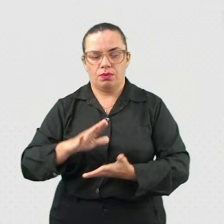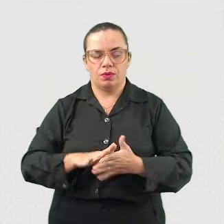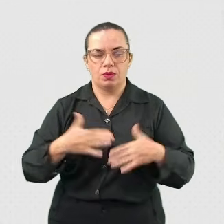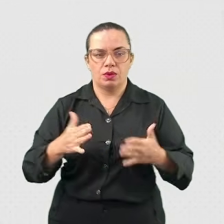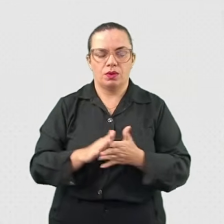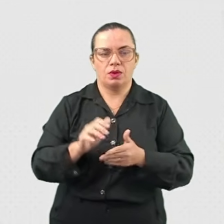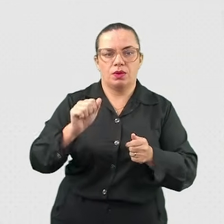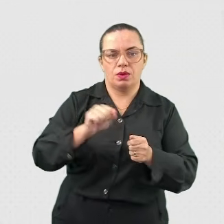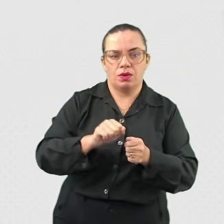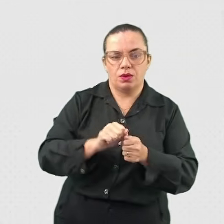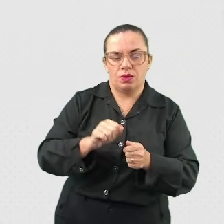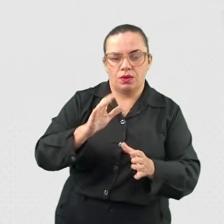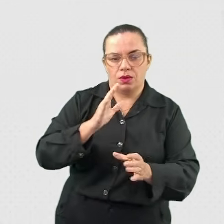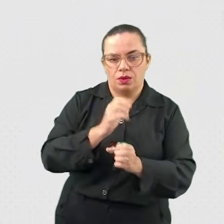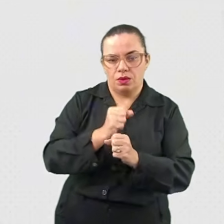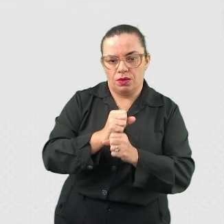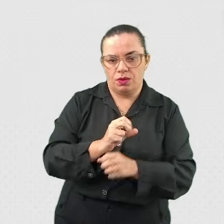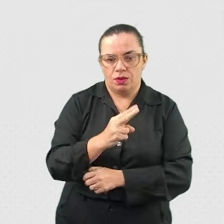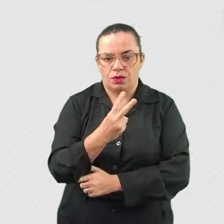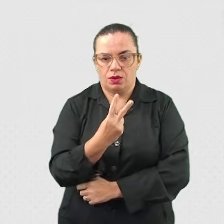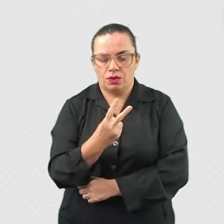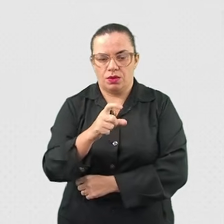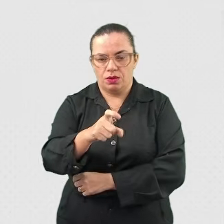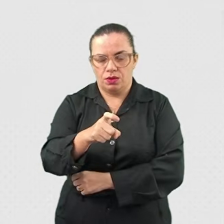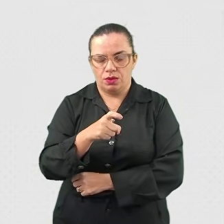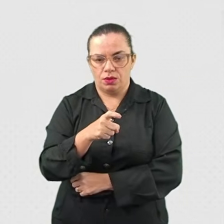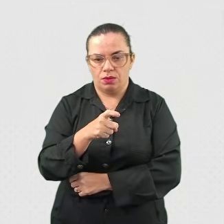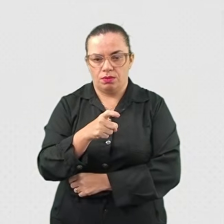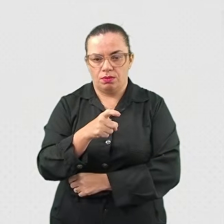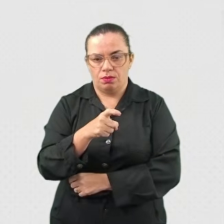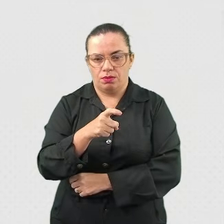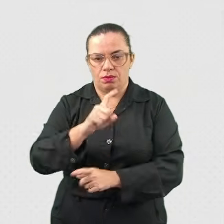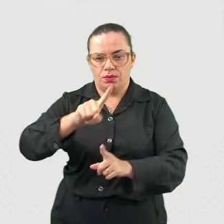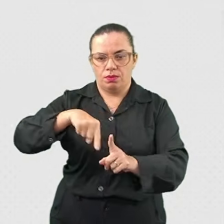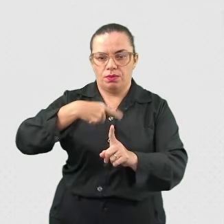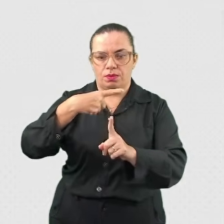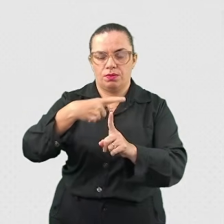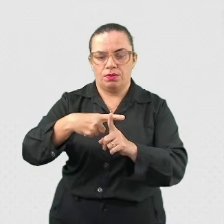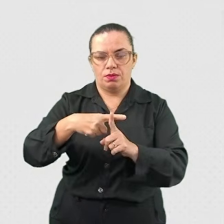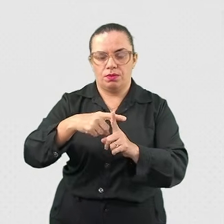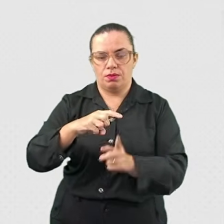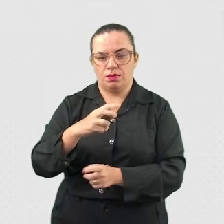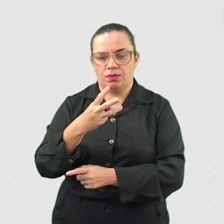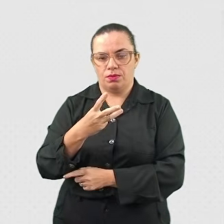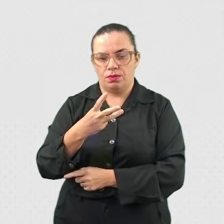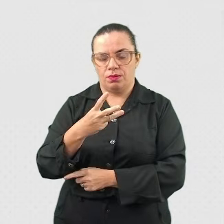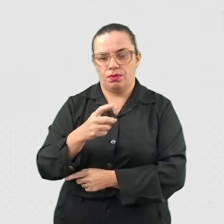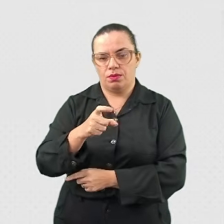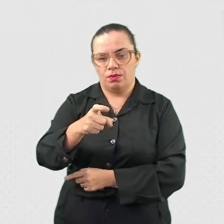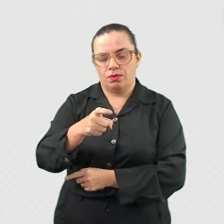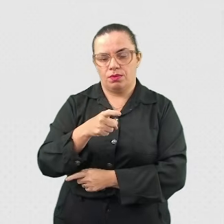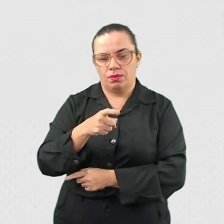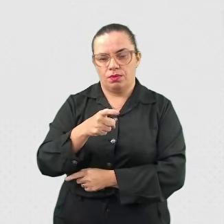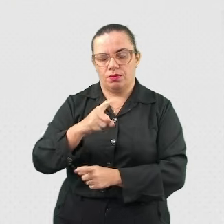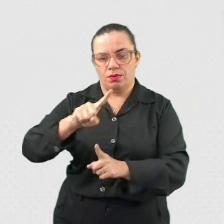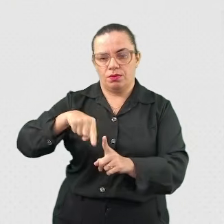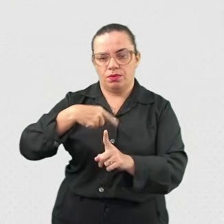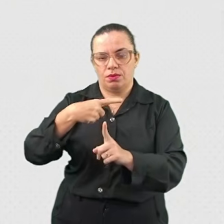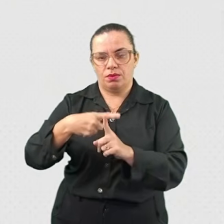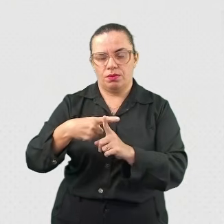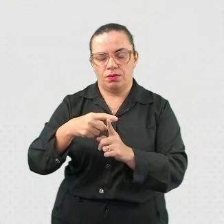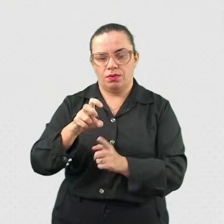vai fazer? Você vai pegar 2x mais 3x mais